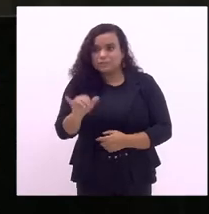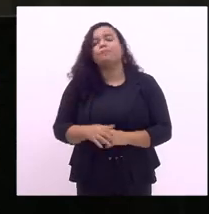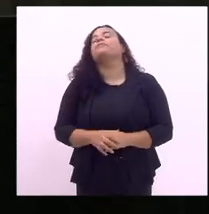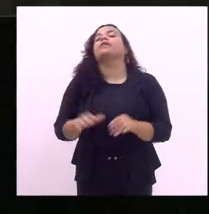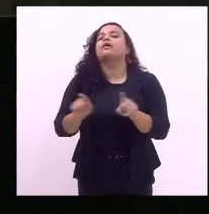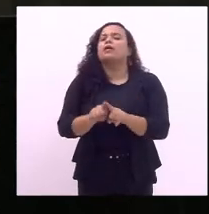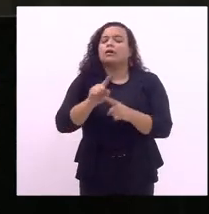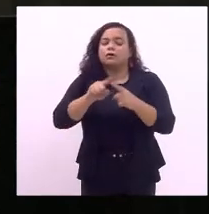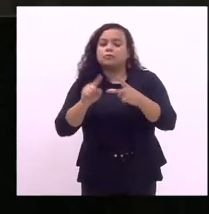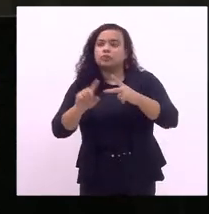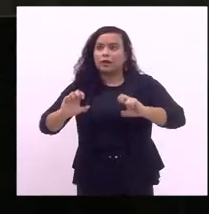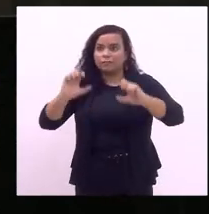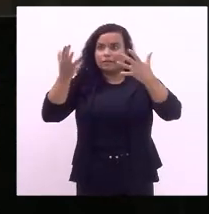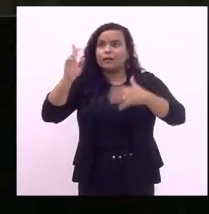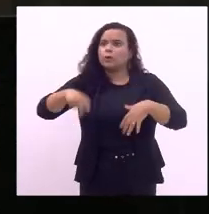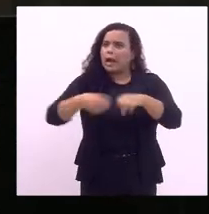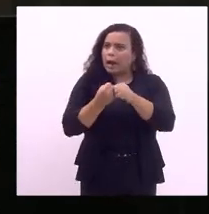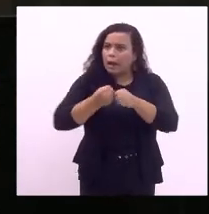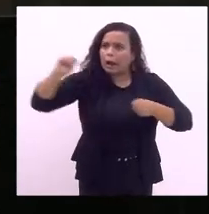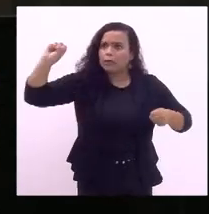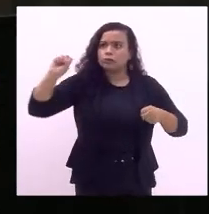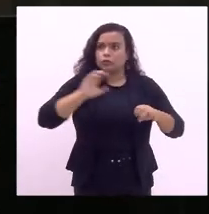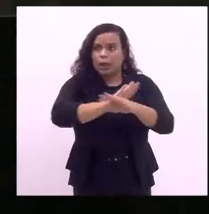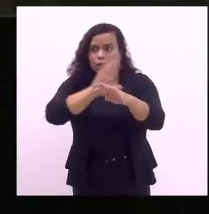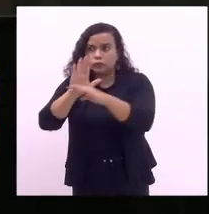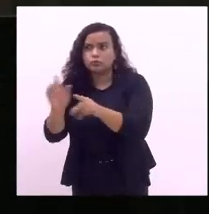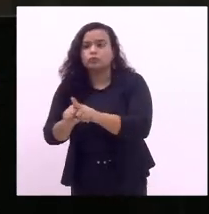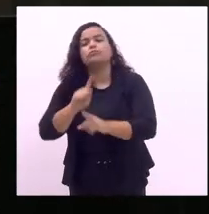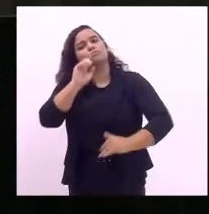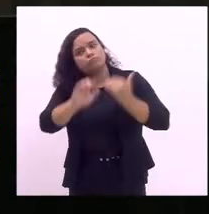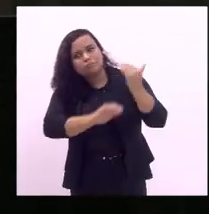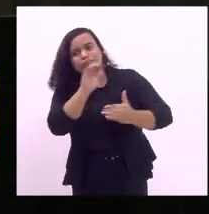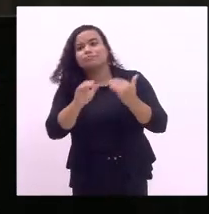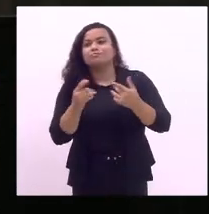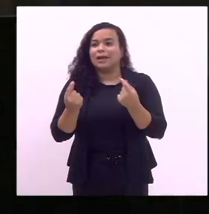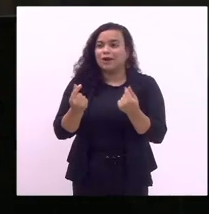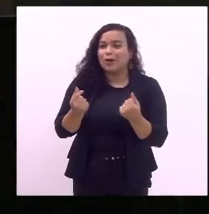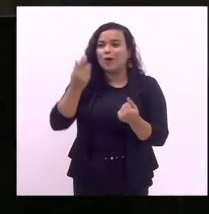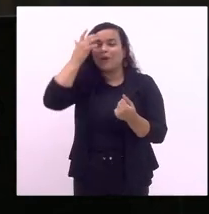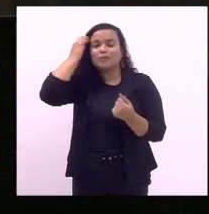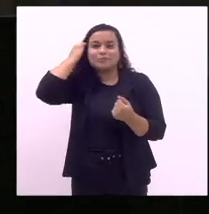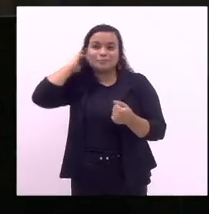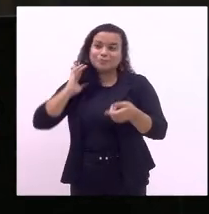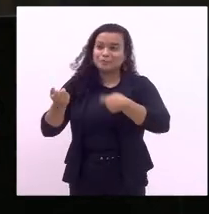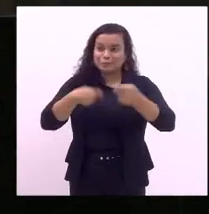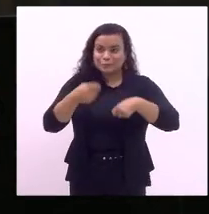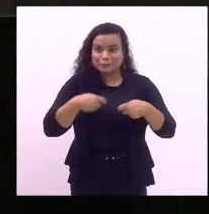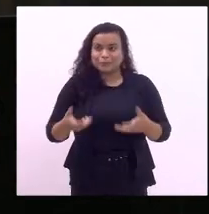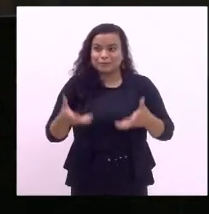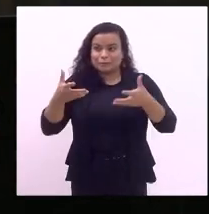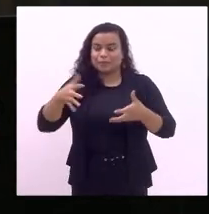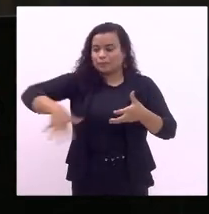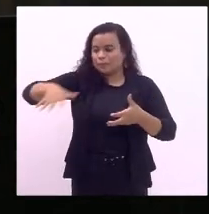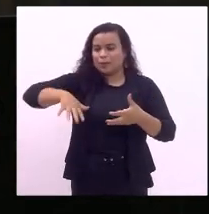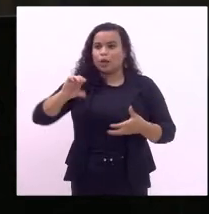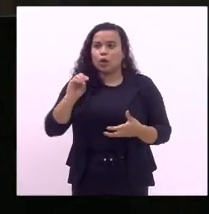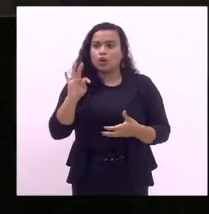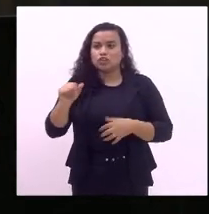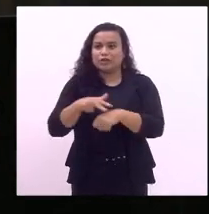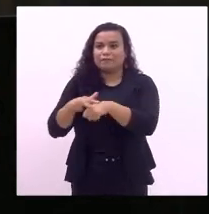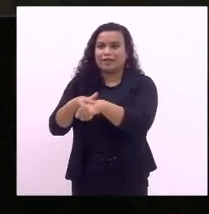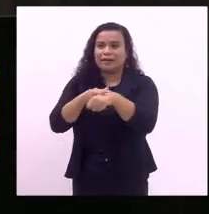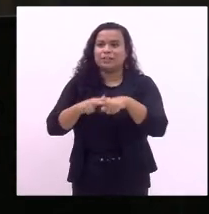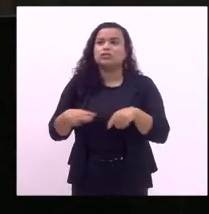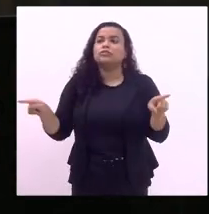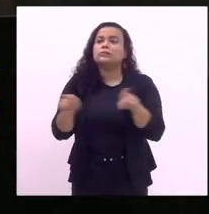que inclusive contribuem e muito para o desenvolvimento econômico da Costa Verde e de todo o estado do